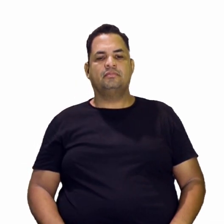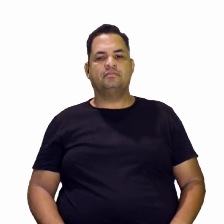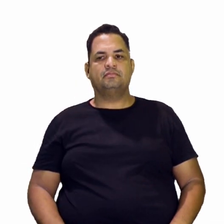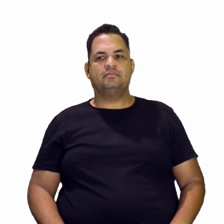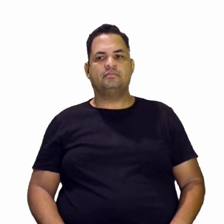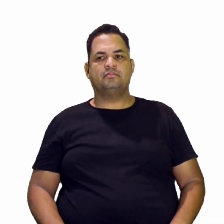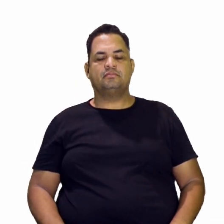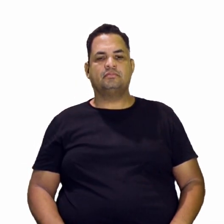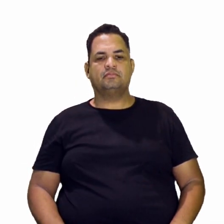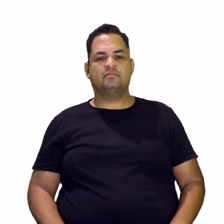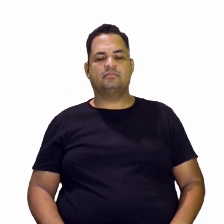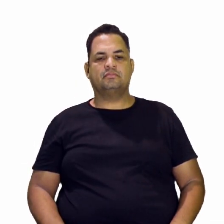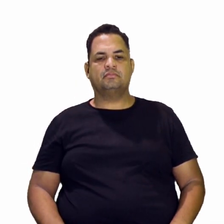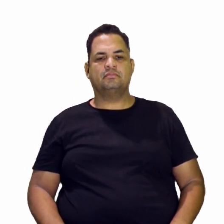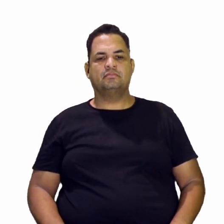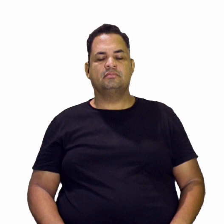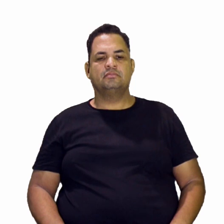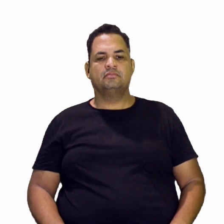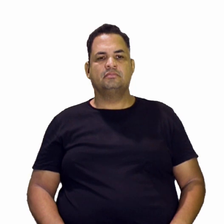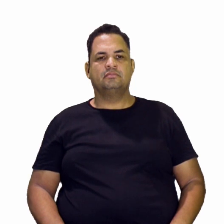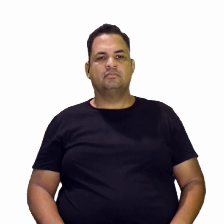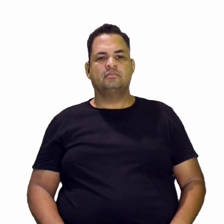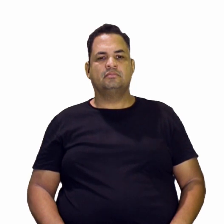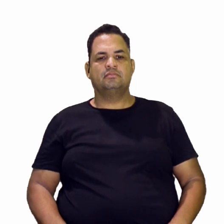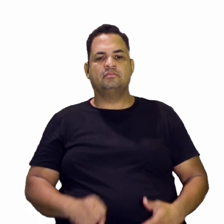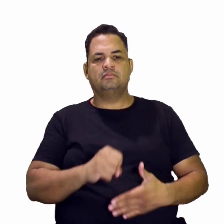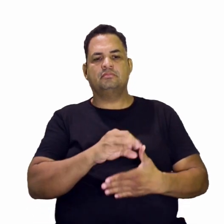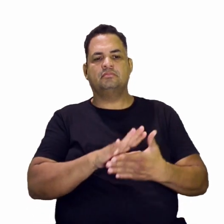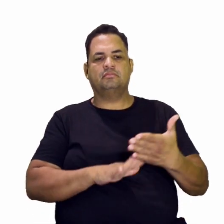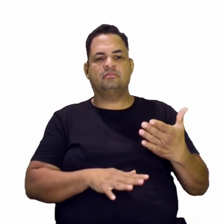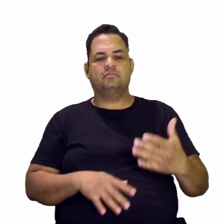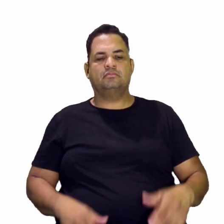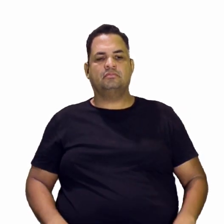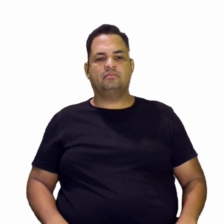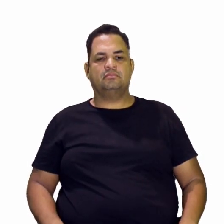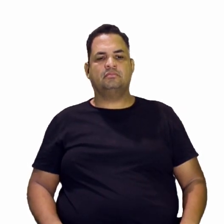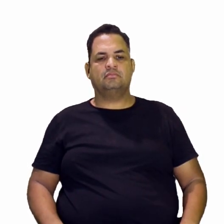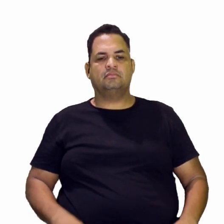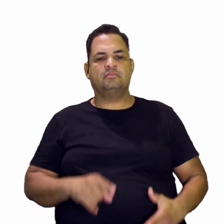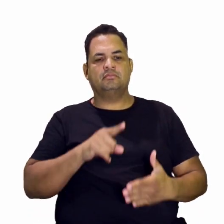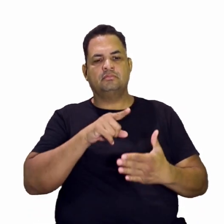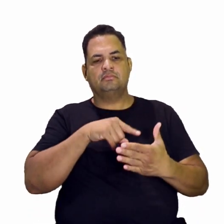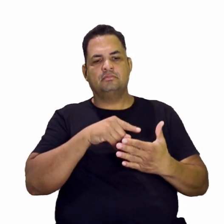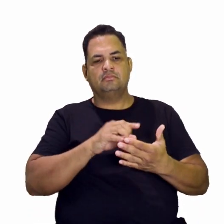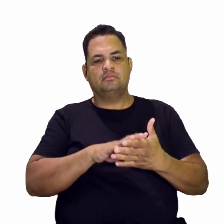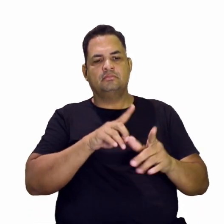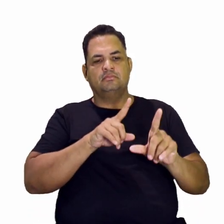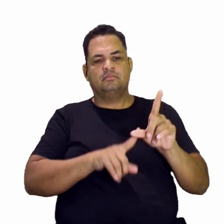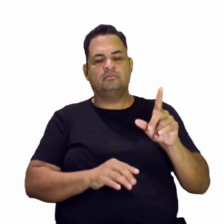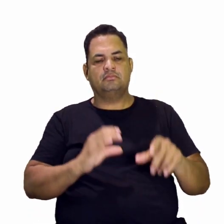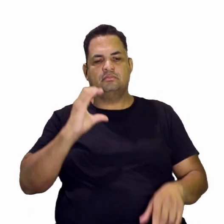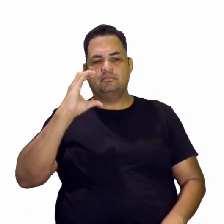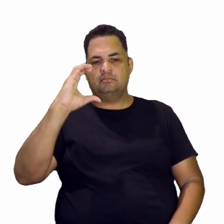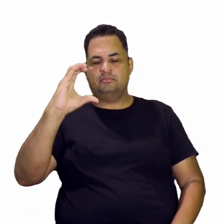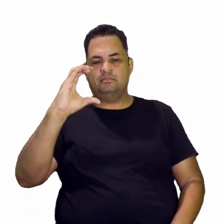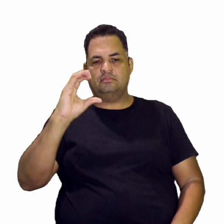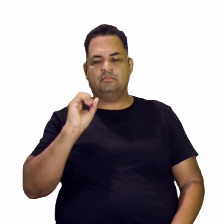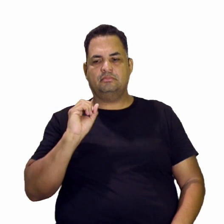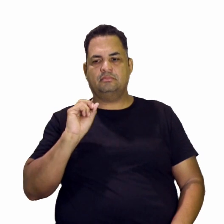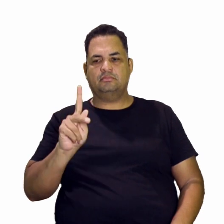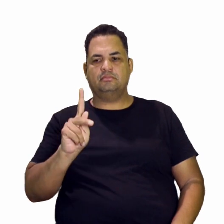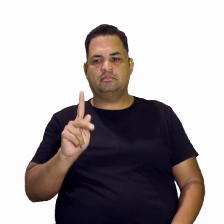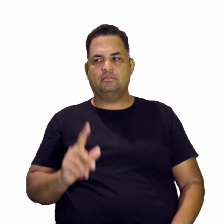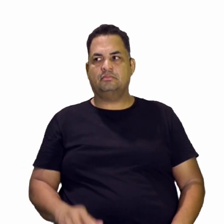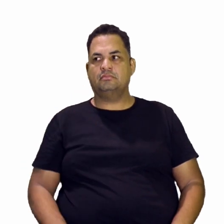tá? É uma briófita. Então, a nossa alternativa, marcada aí, letra C.